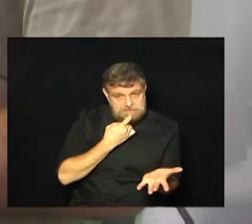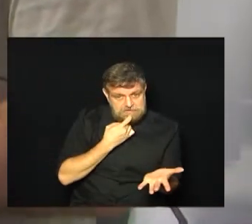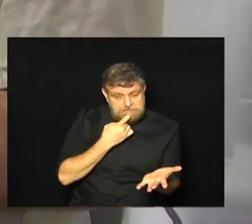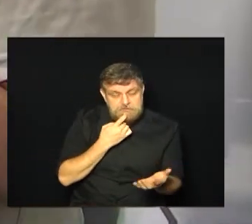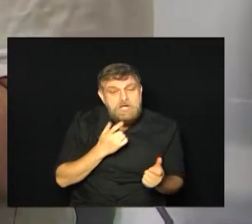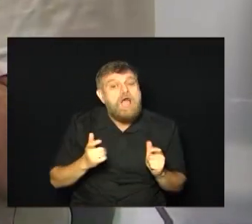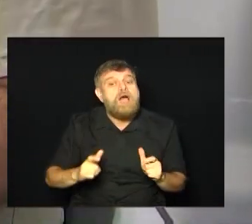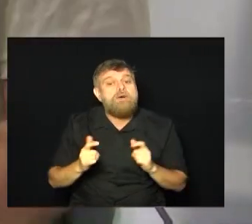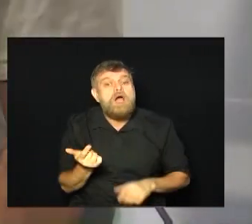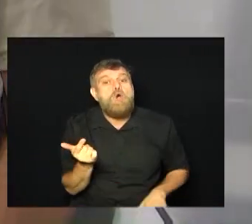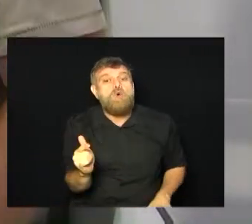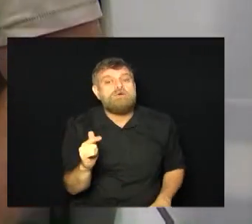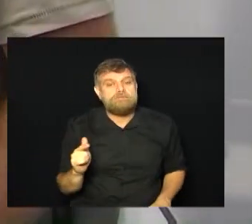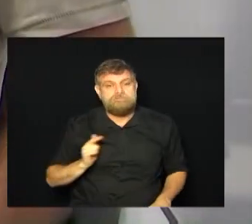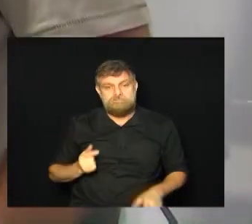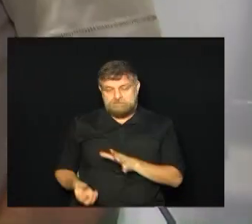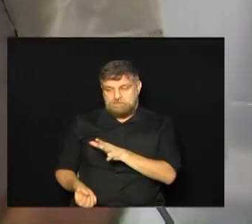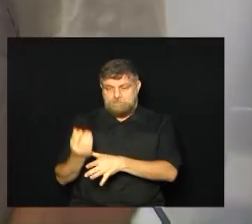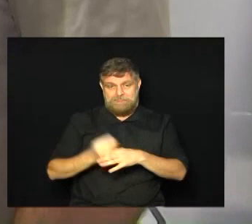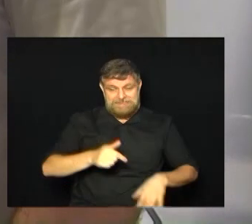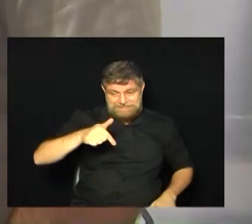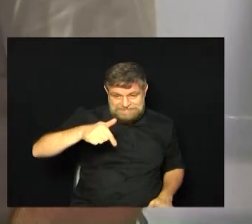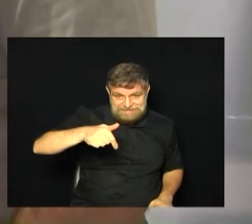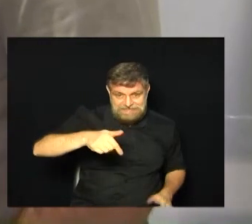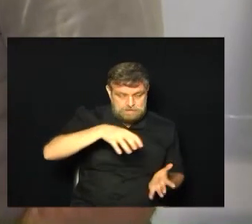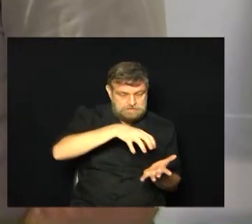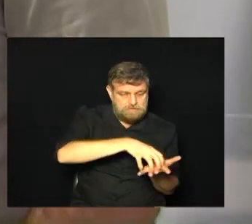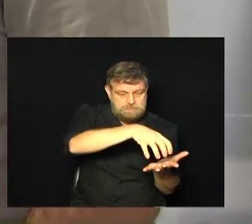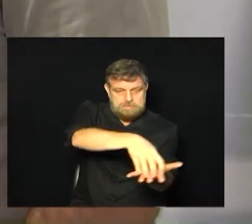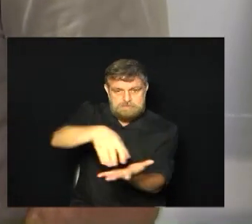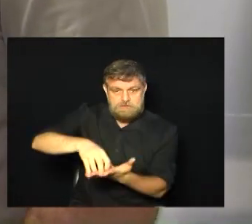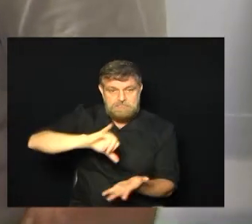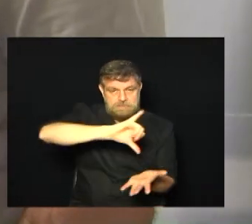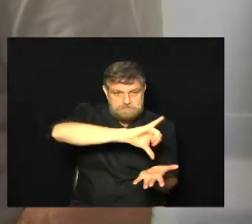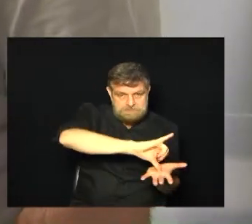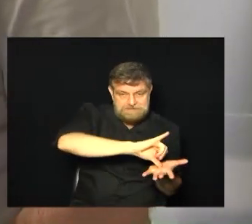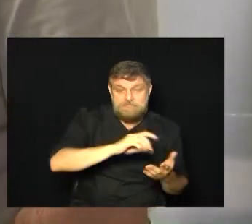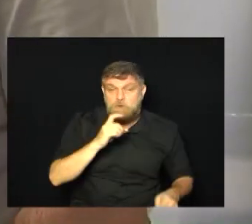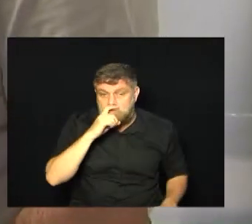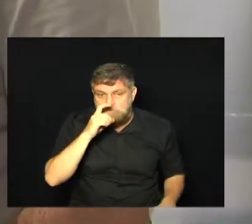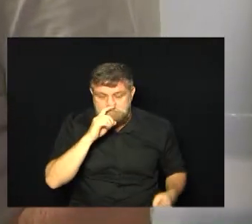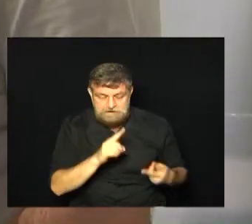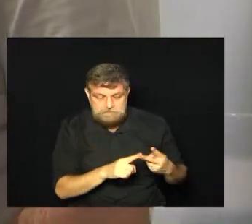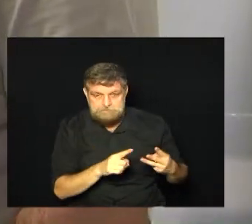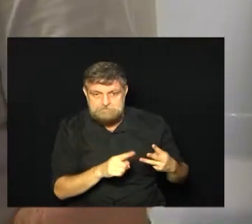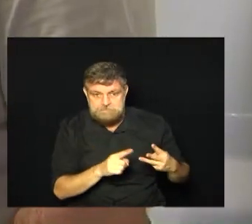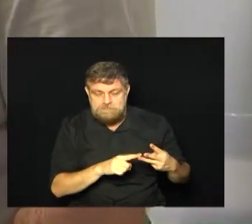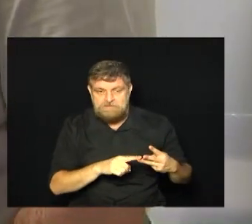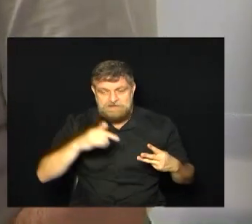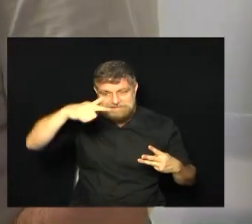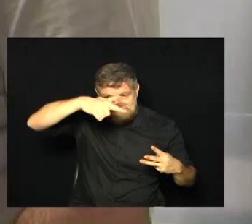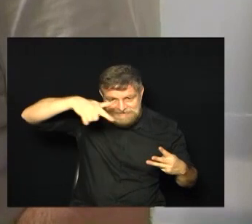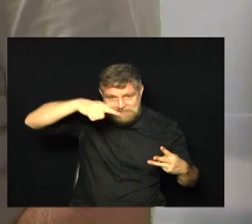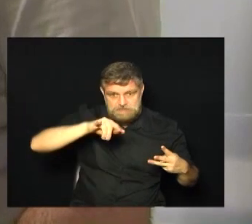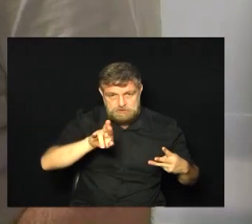Onde mais? Os cursos são realizados em 7 unidades. Aqui no centro, no Ouro Verde, no Satélite Íris,